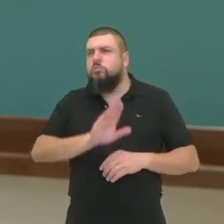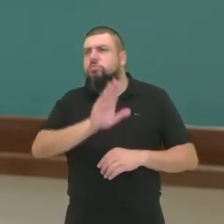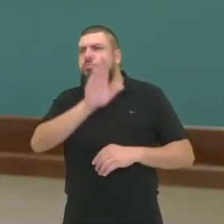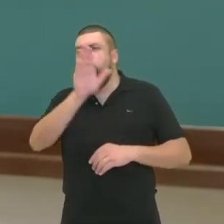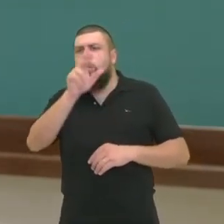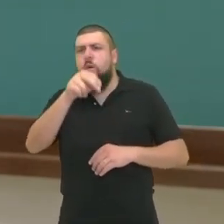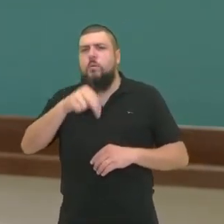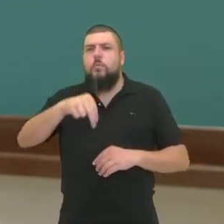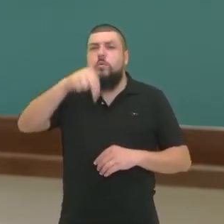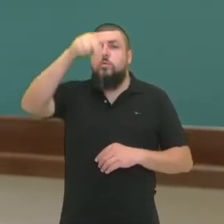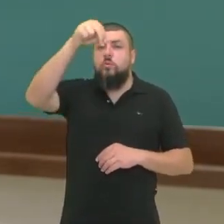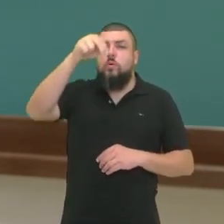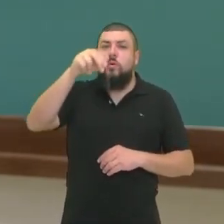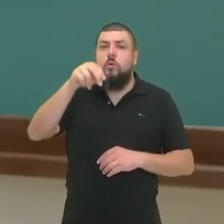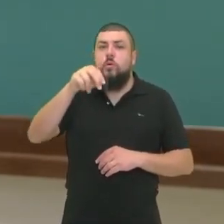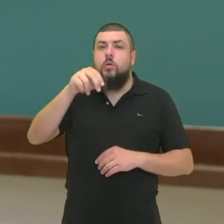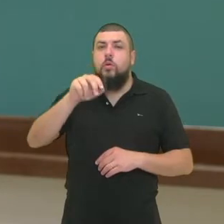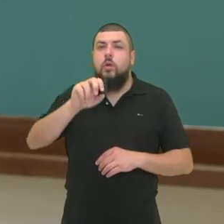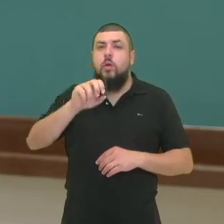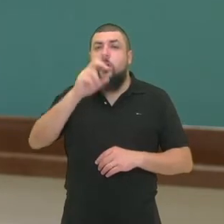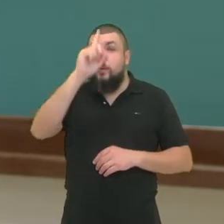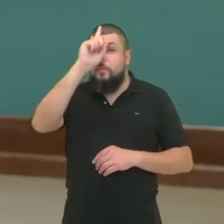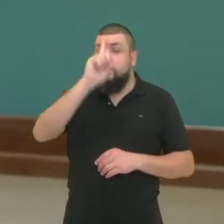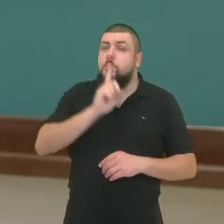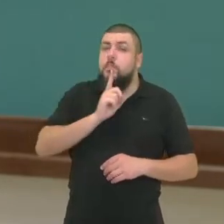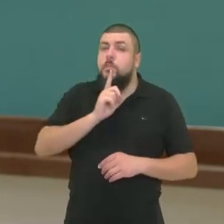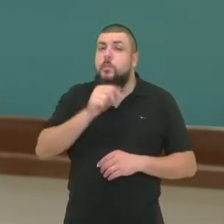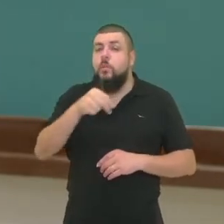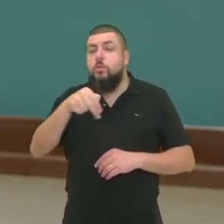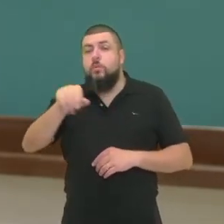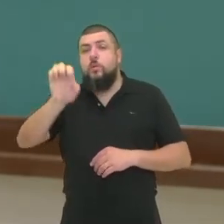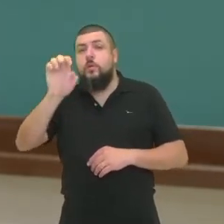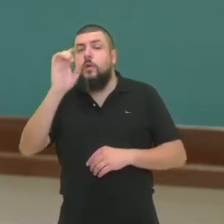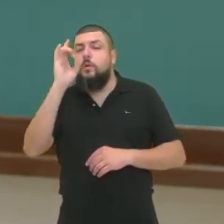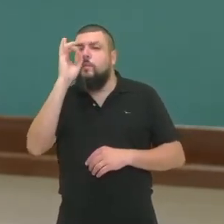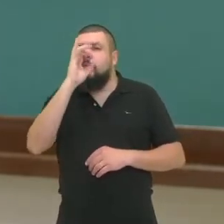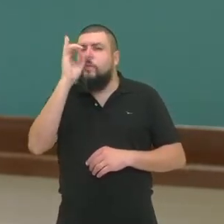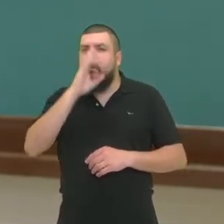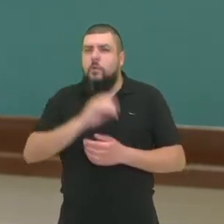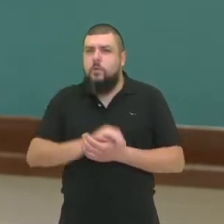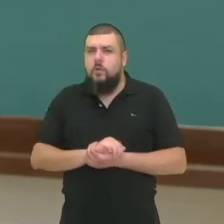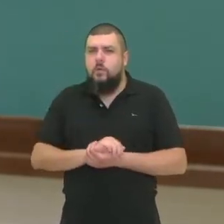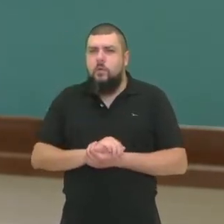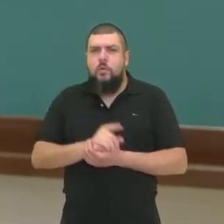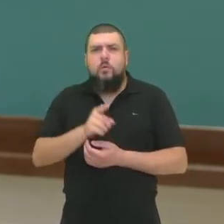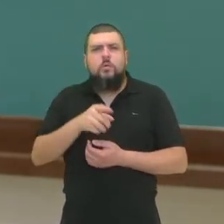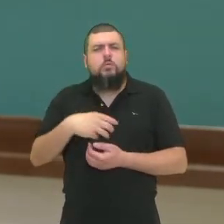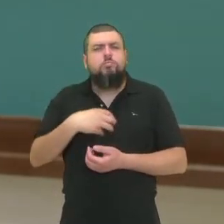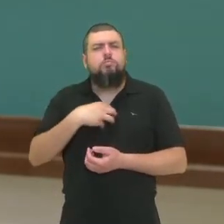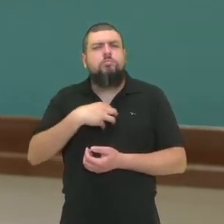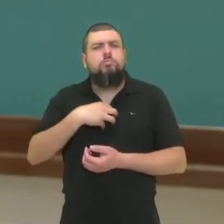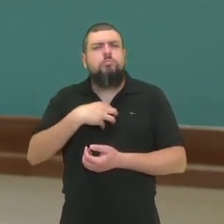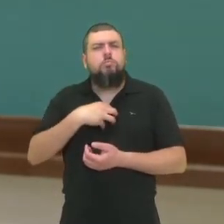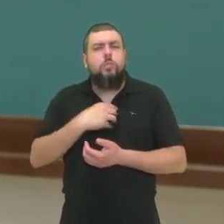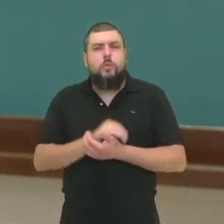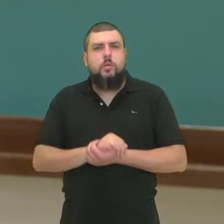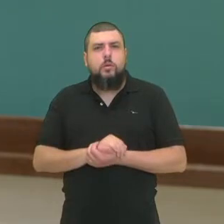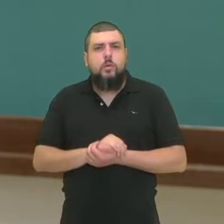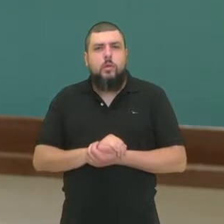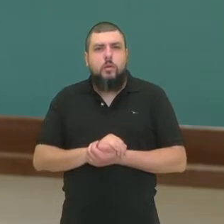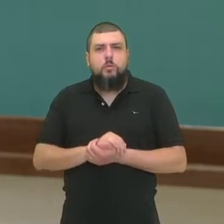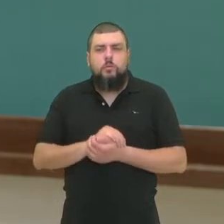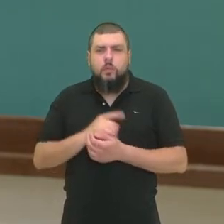região do nordeste, que está em verde? O que você sentiu? O que você percebeu? Alguma